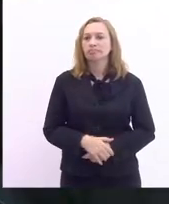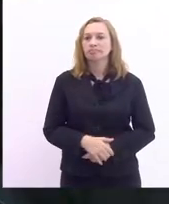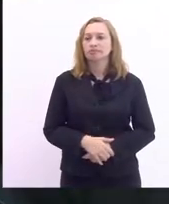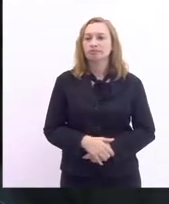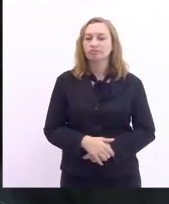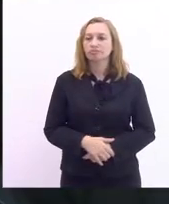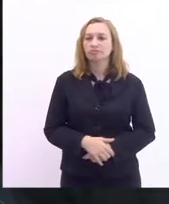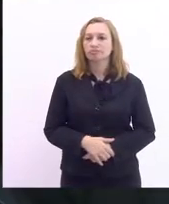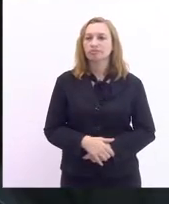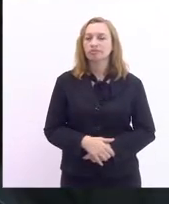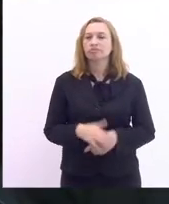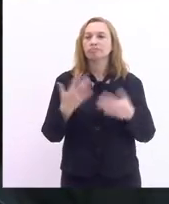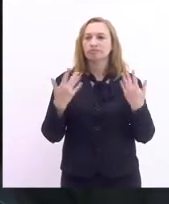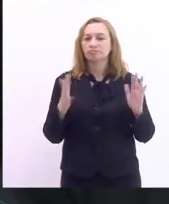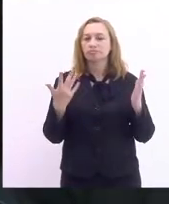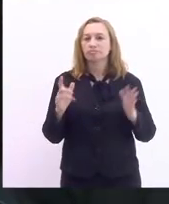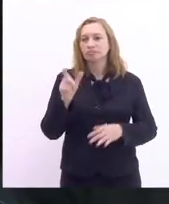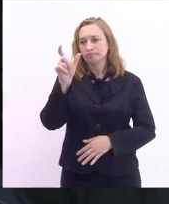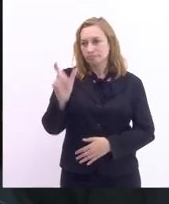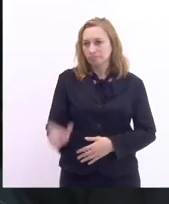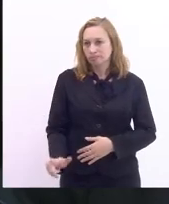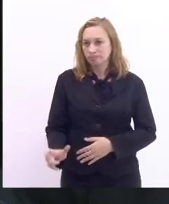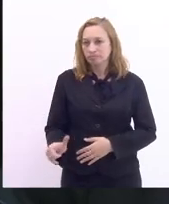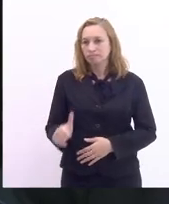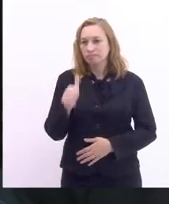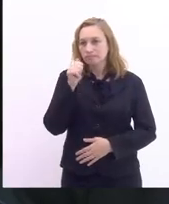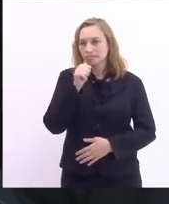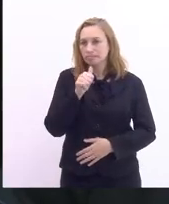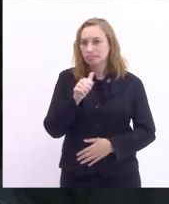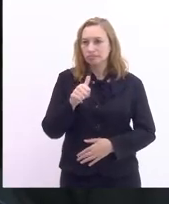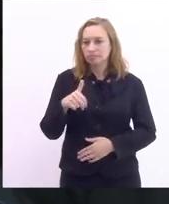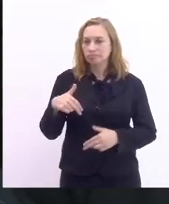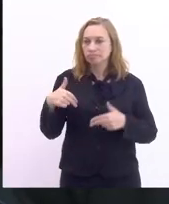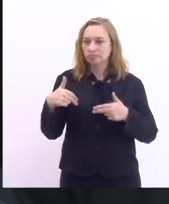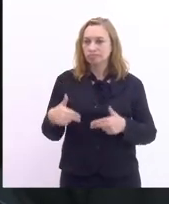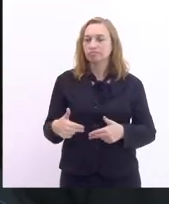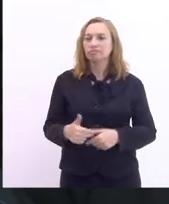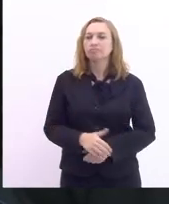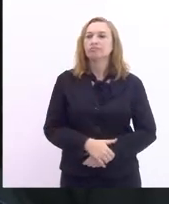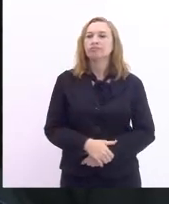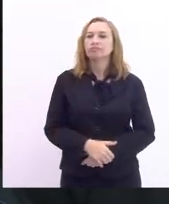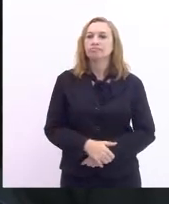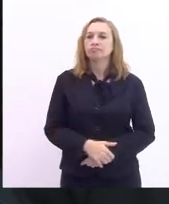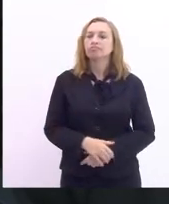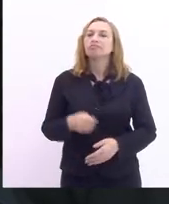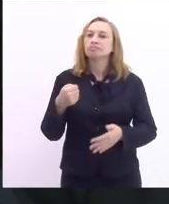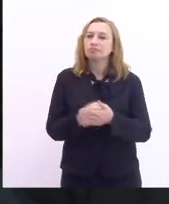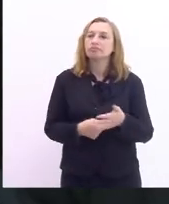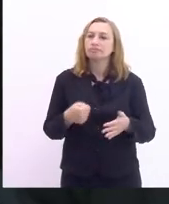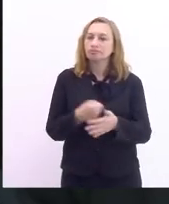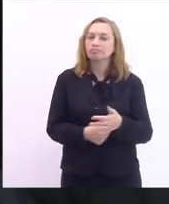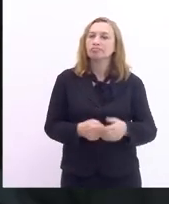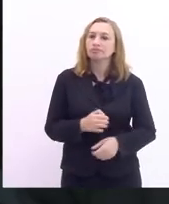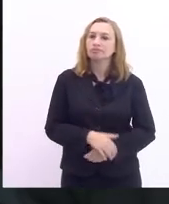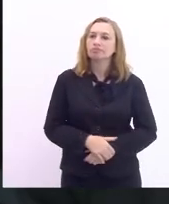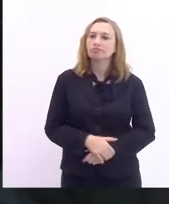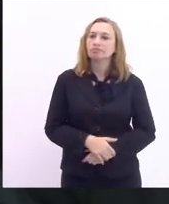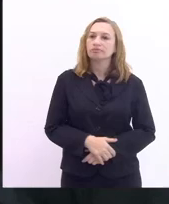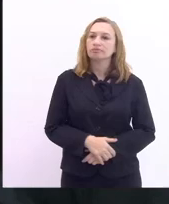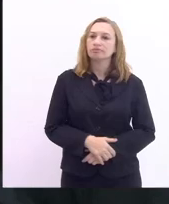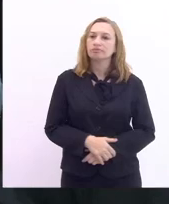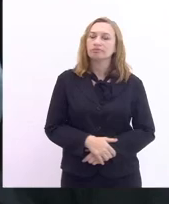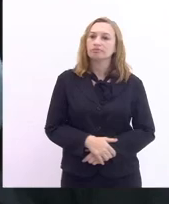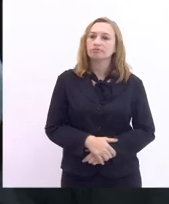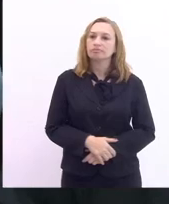queria saudar aqui uma pessoa feminista guerreira de luta e que foi